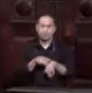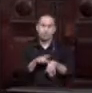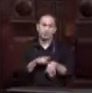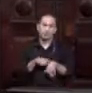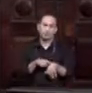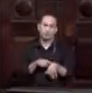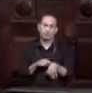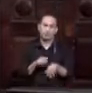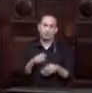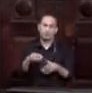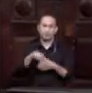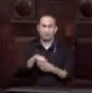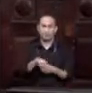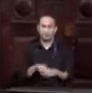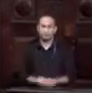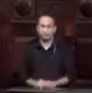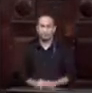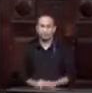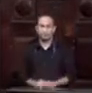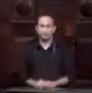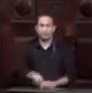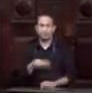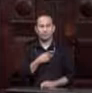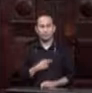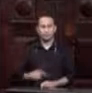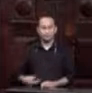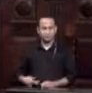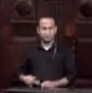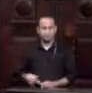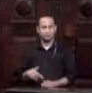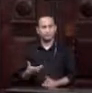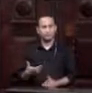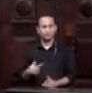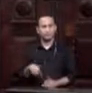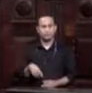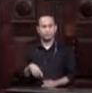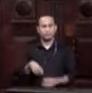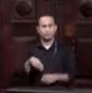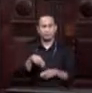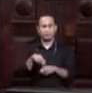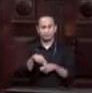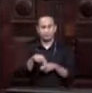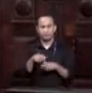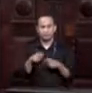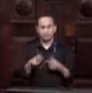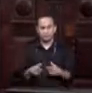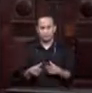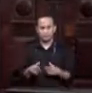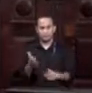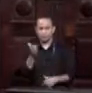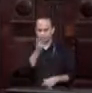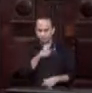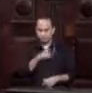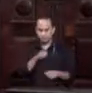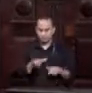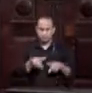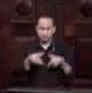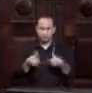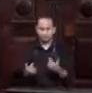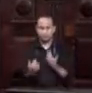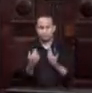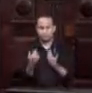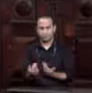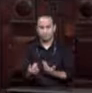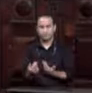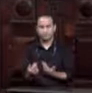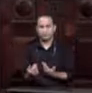momento de votação. E Vossa Excelência, ao estar no cargo, conseguiu caminhar idêntico a ele.